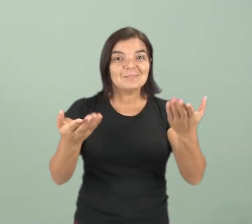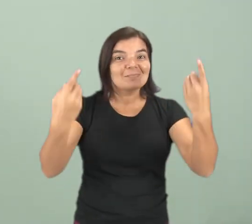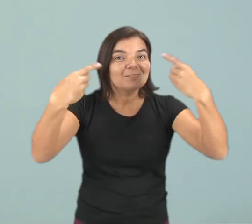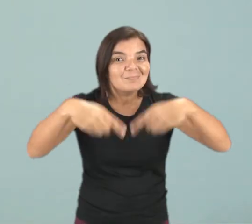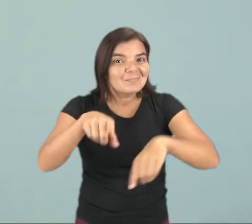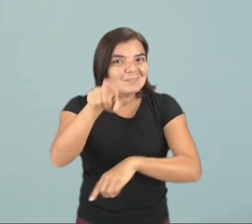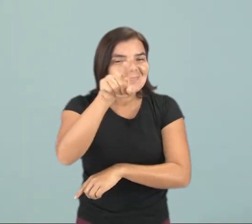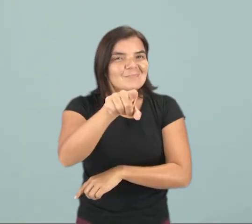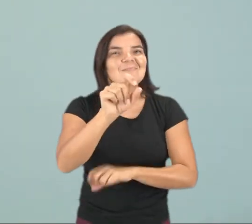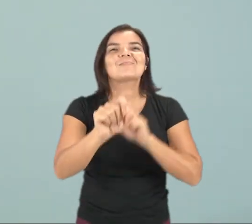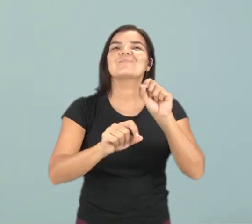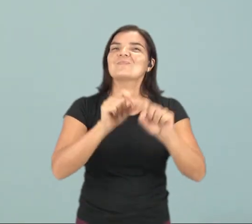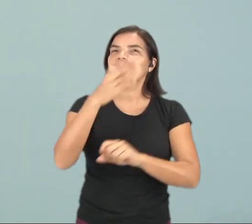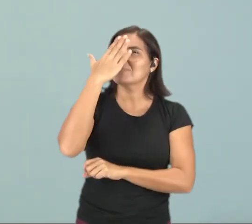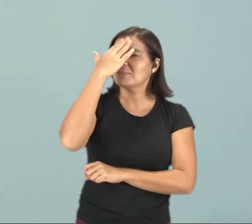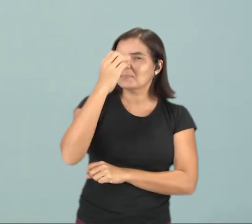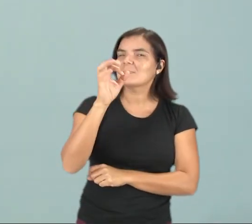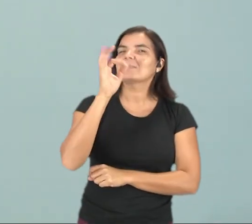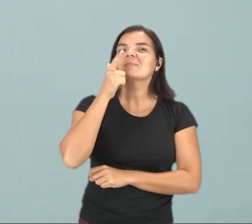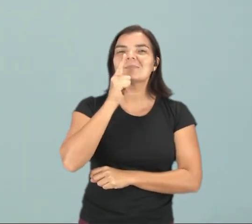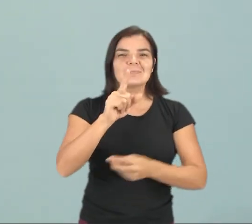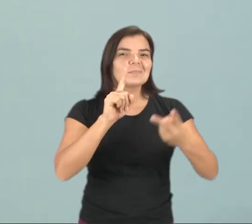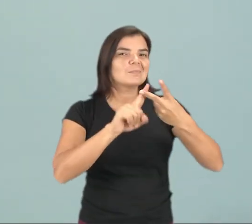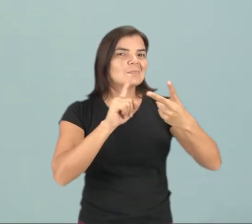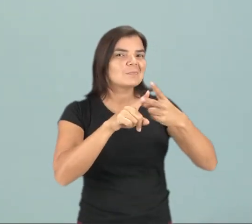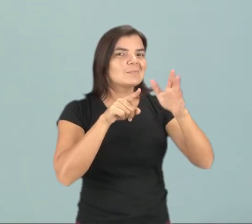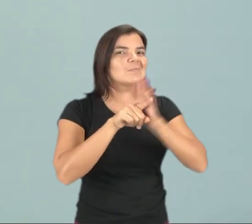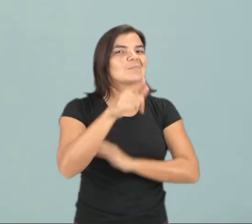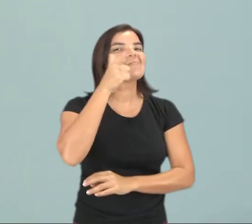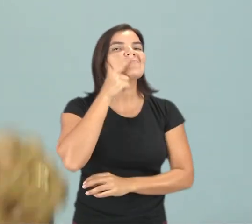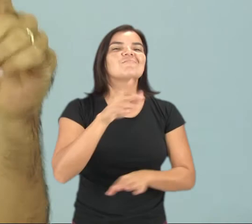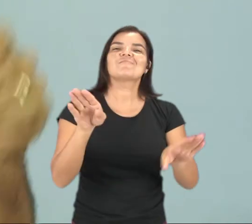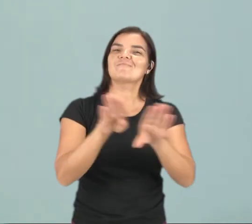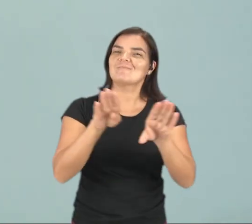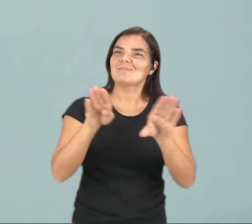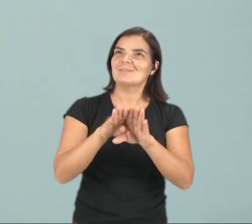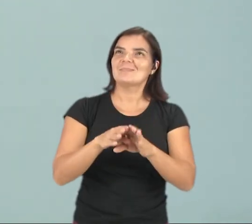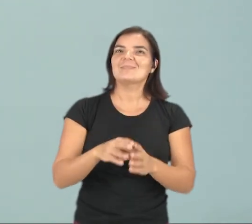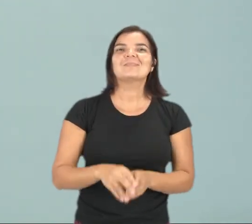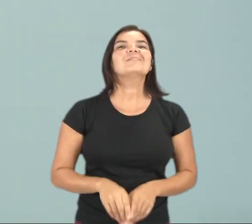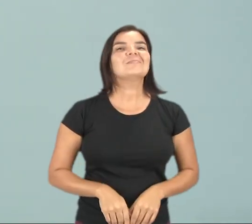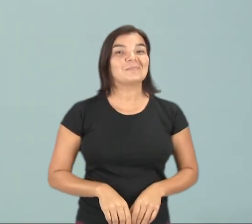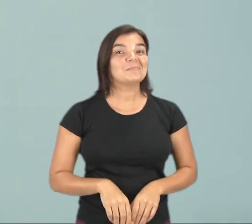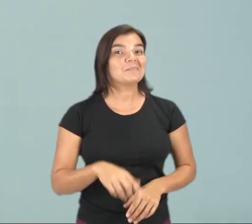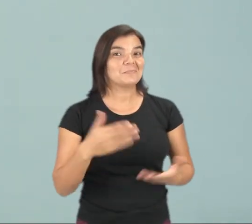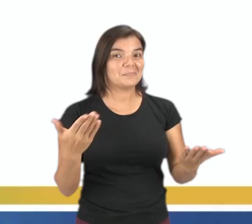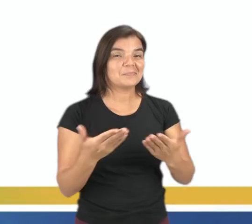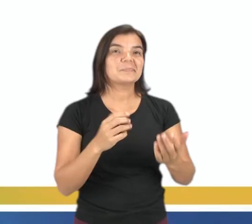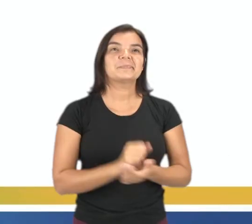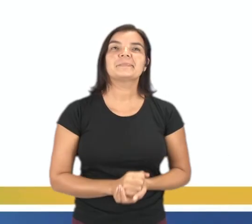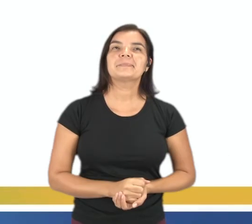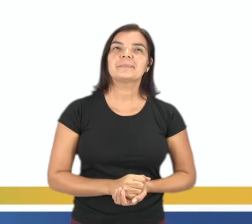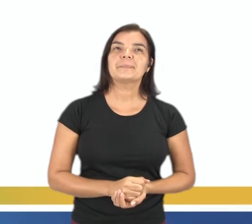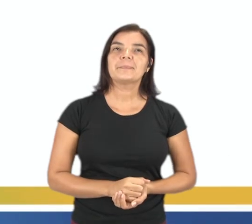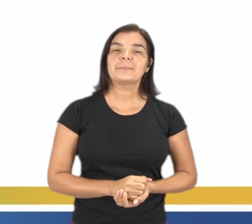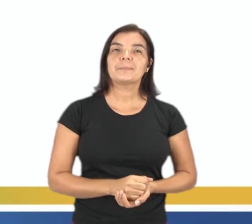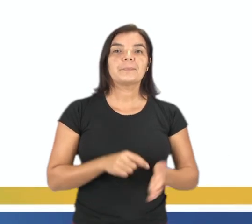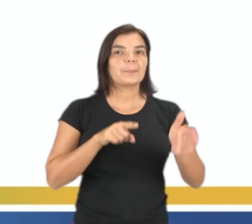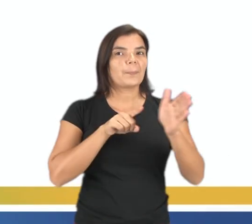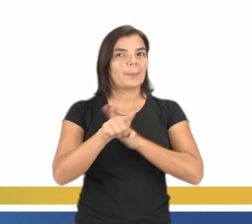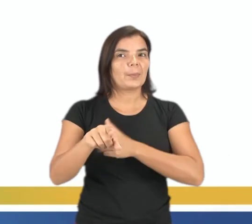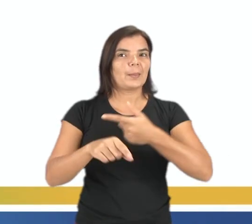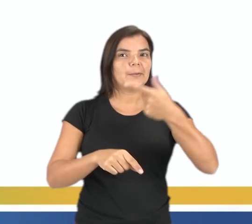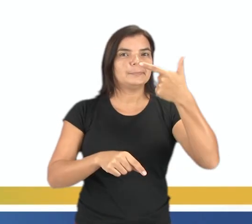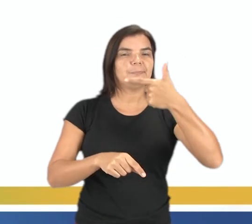desafio para você é saber se a segunda questão você vai acertar, que é para fechar o gabarito de hoje. Vamos lá então para a